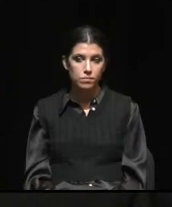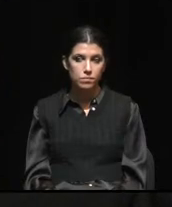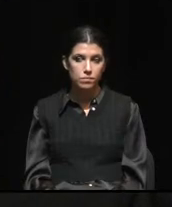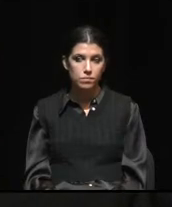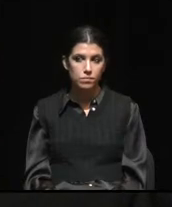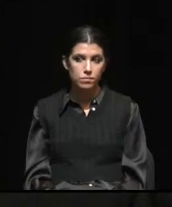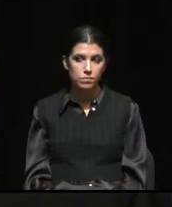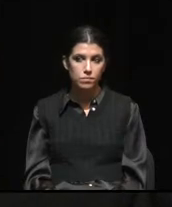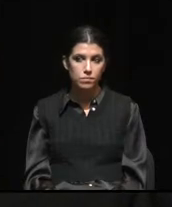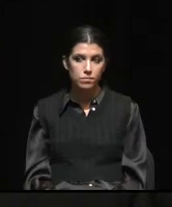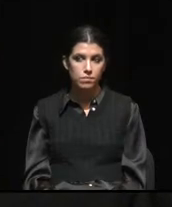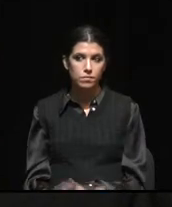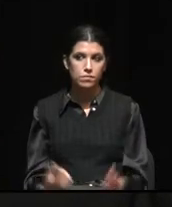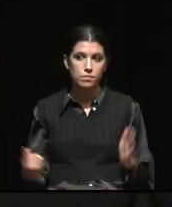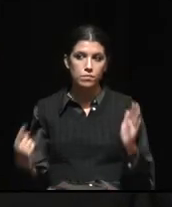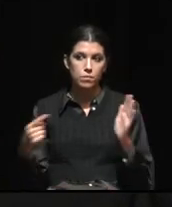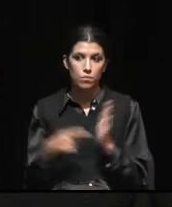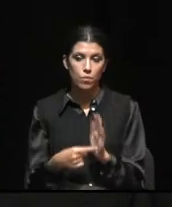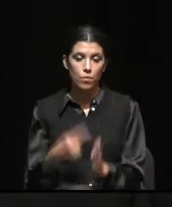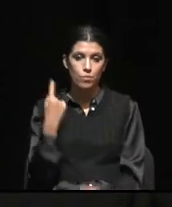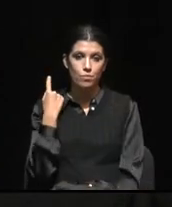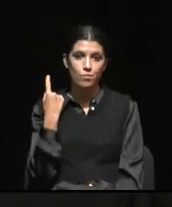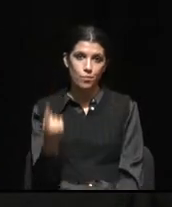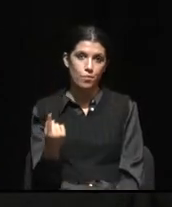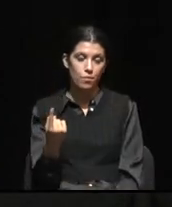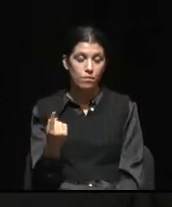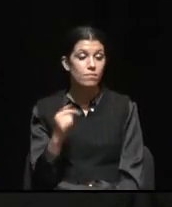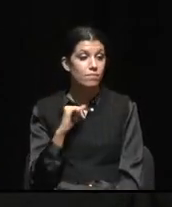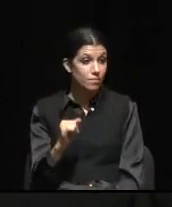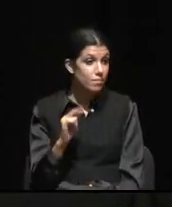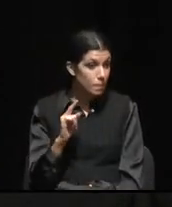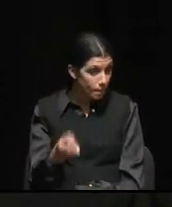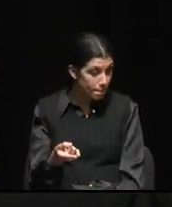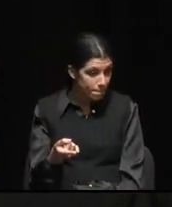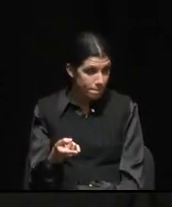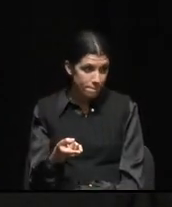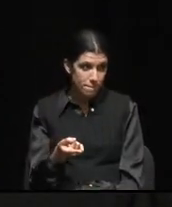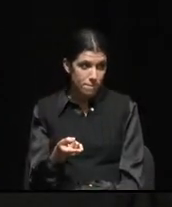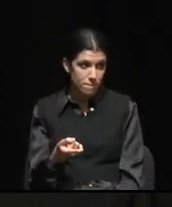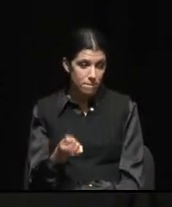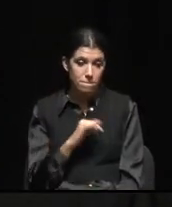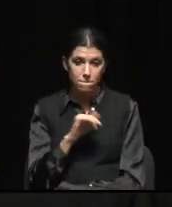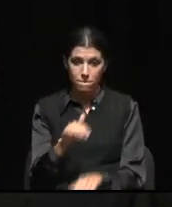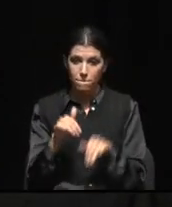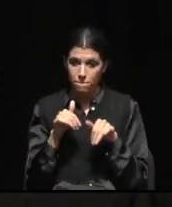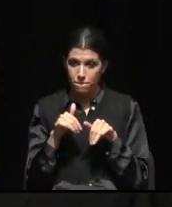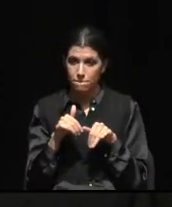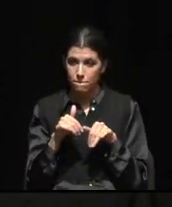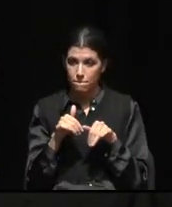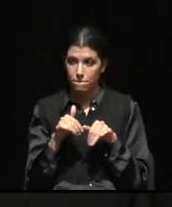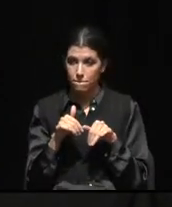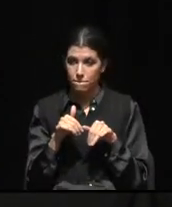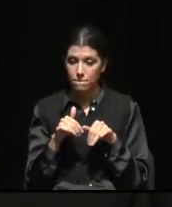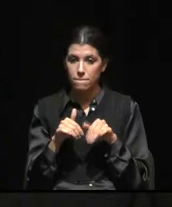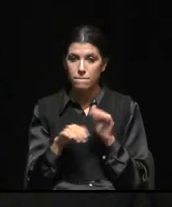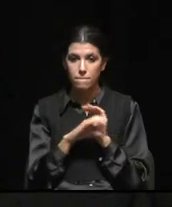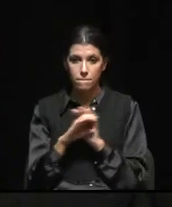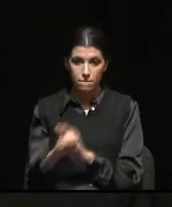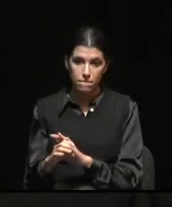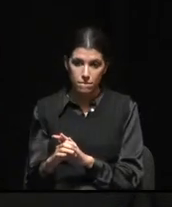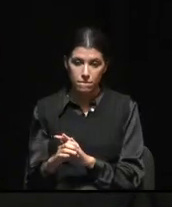então passamos aos pontos ponto um quem Vota contra quem se abstém